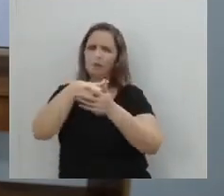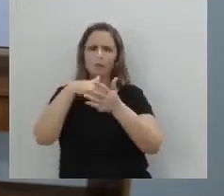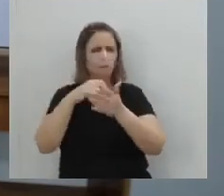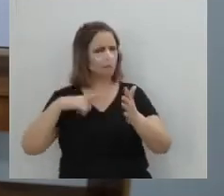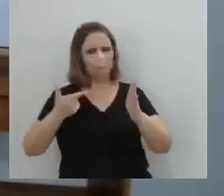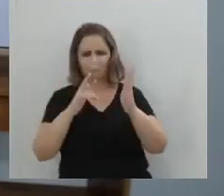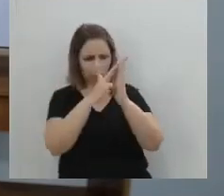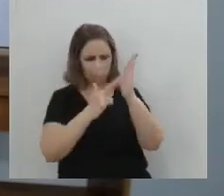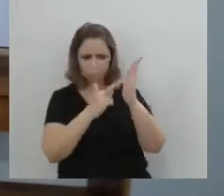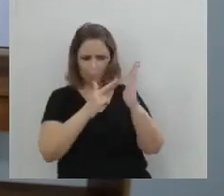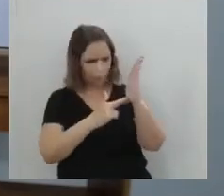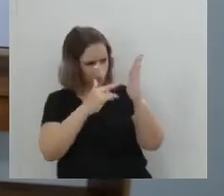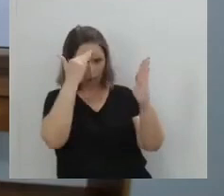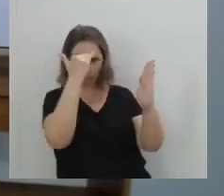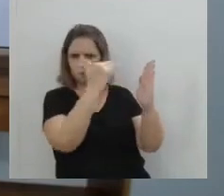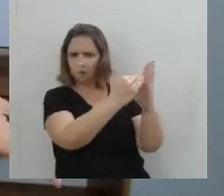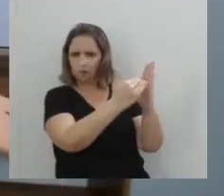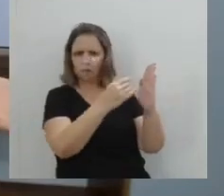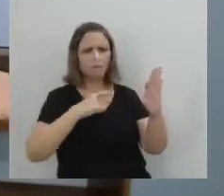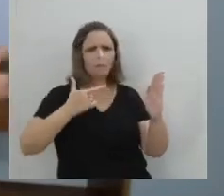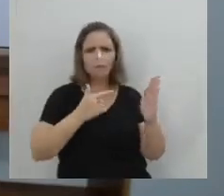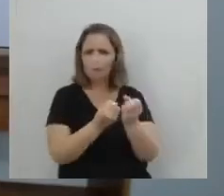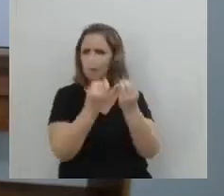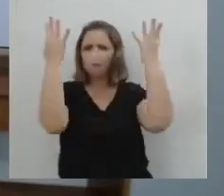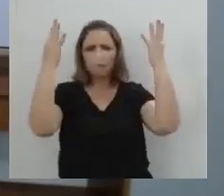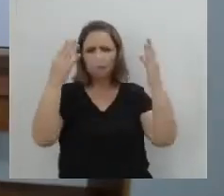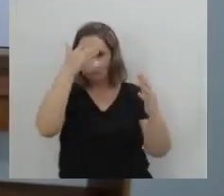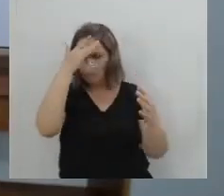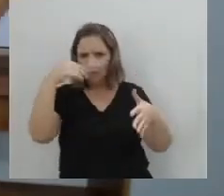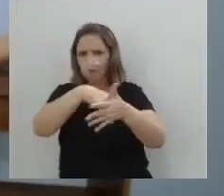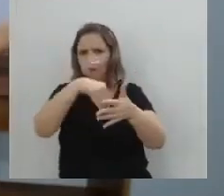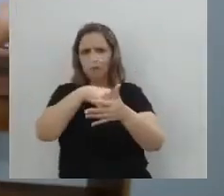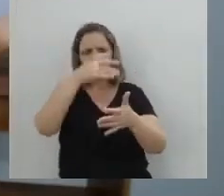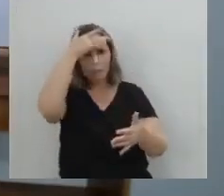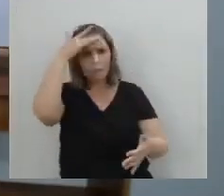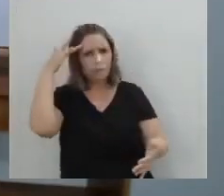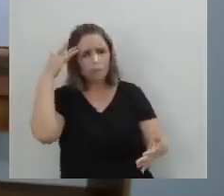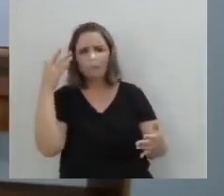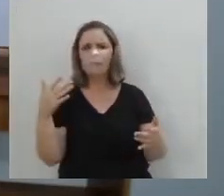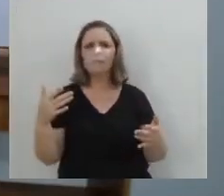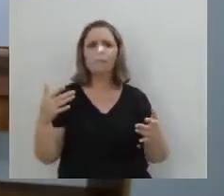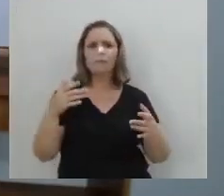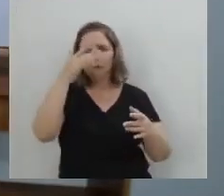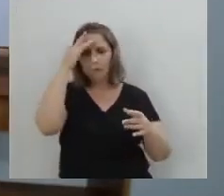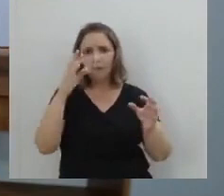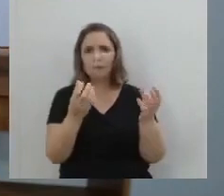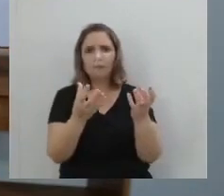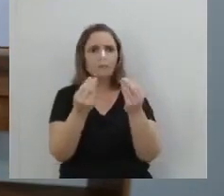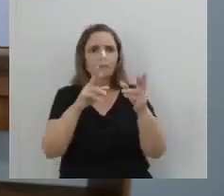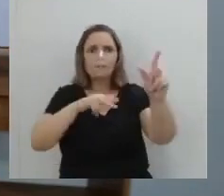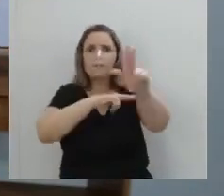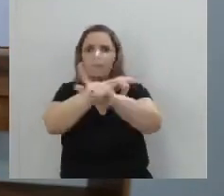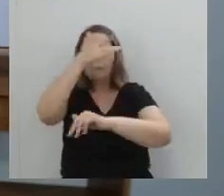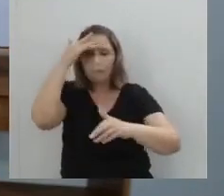existiam regras, não existiam quantidade de jogadores, então eram várias pessoas correndo atrás de uma